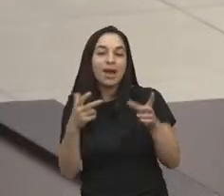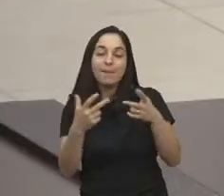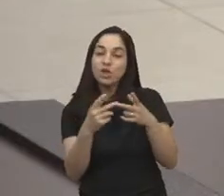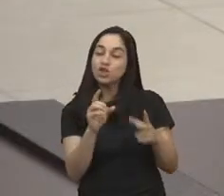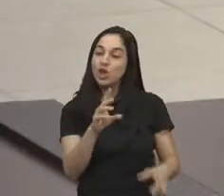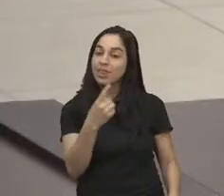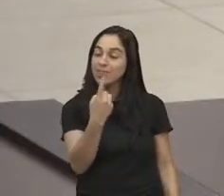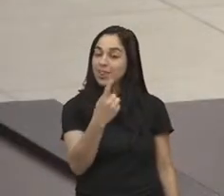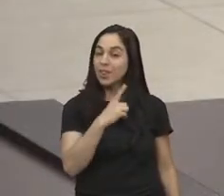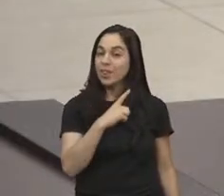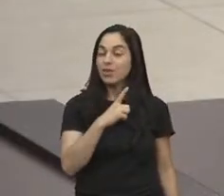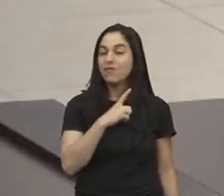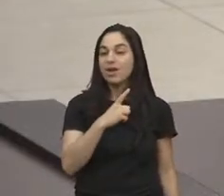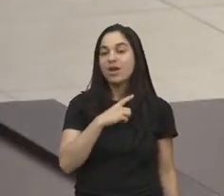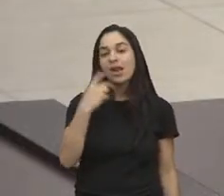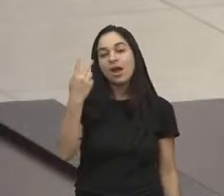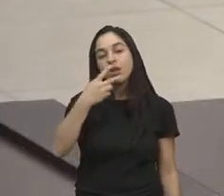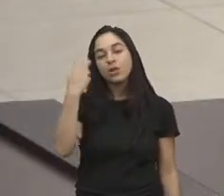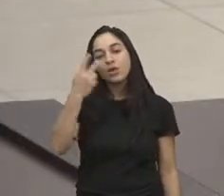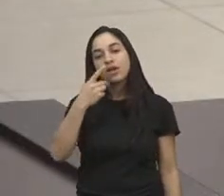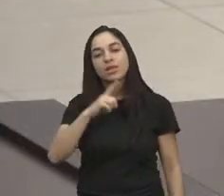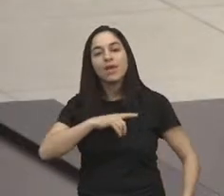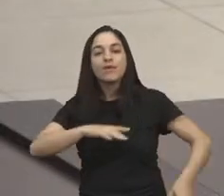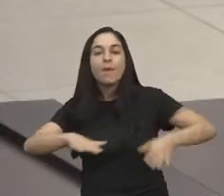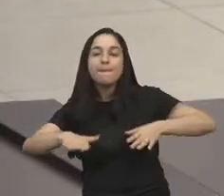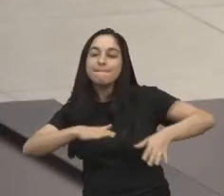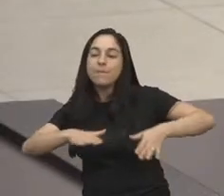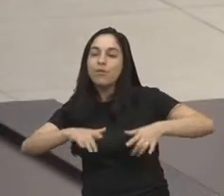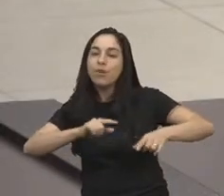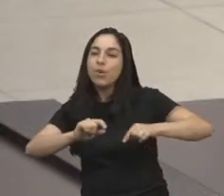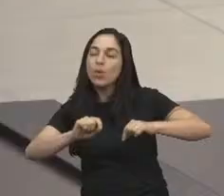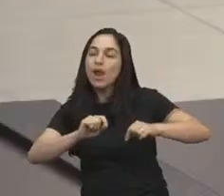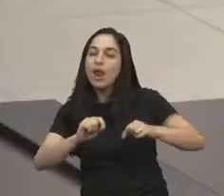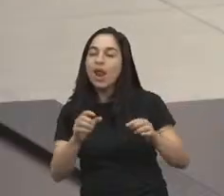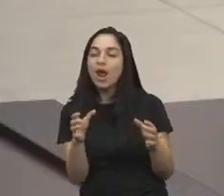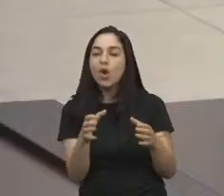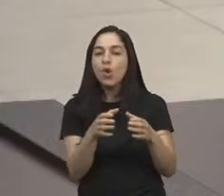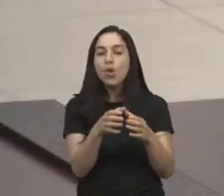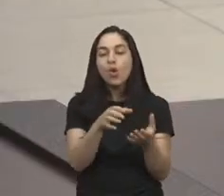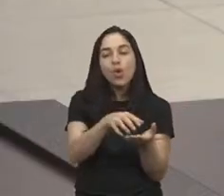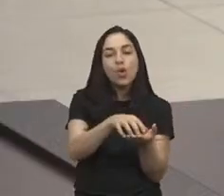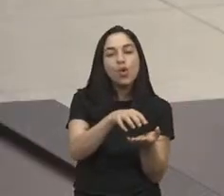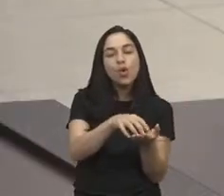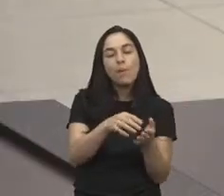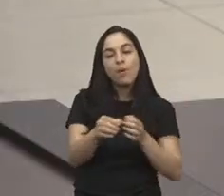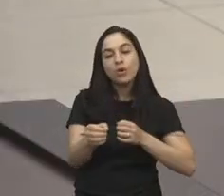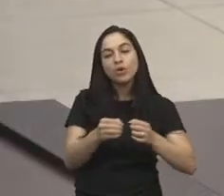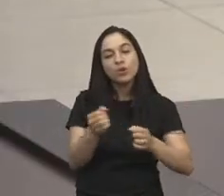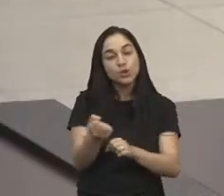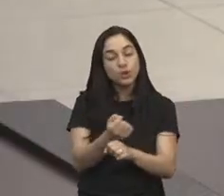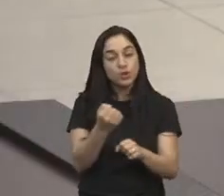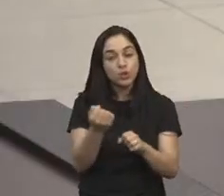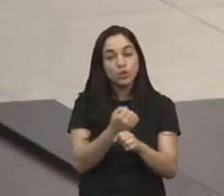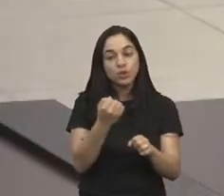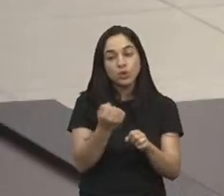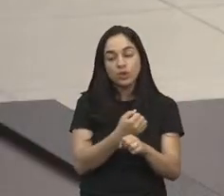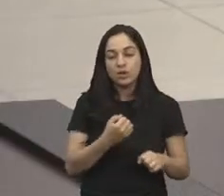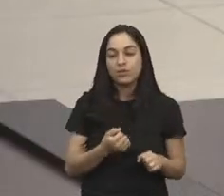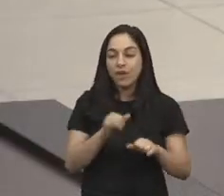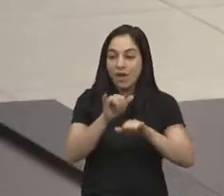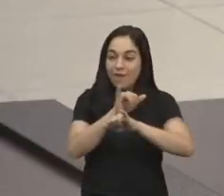que excluiu, que fez pelo movimento da Comissão de Obras. Foi avisado,